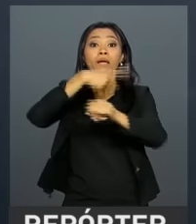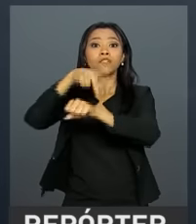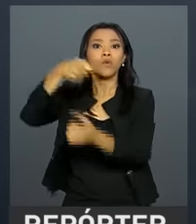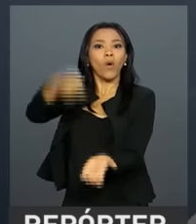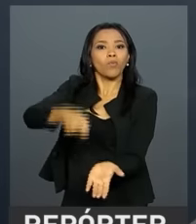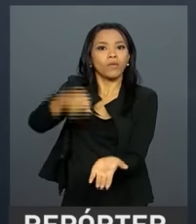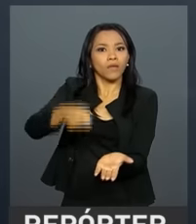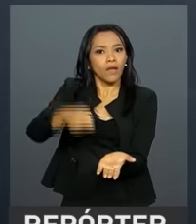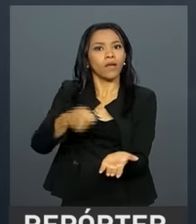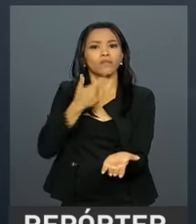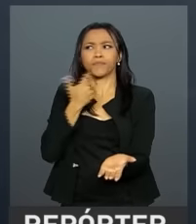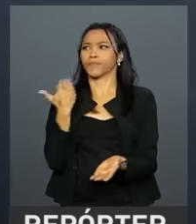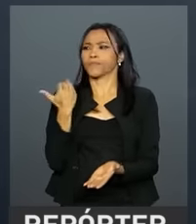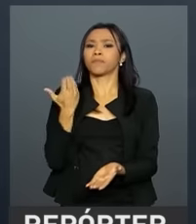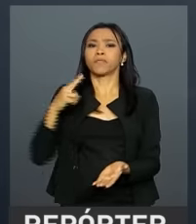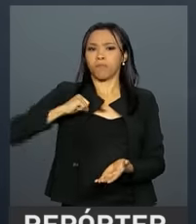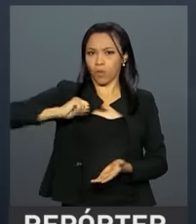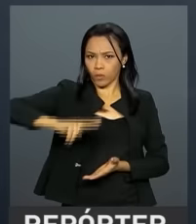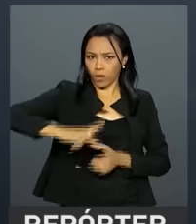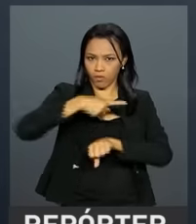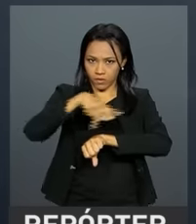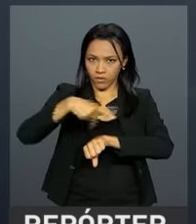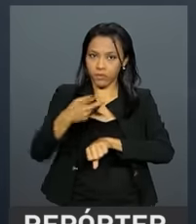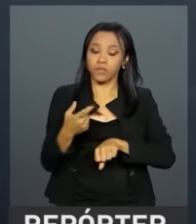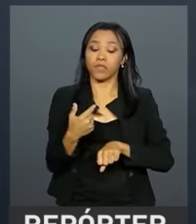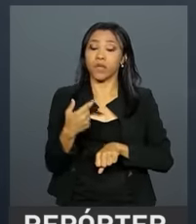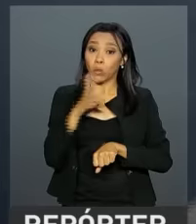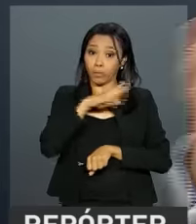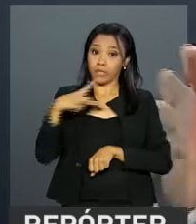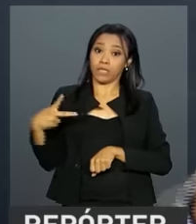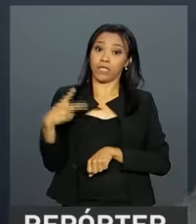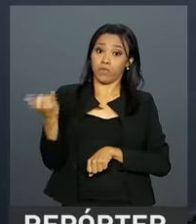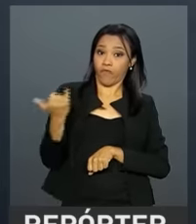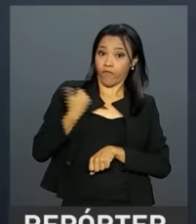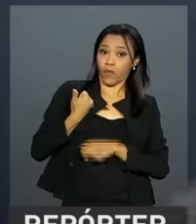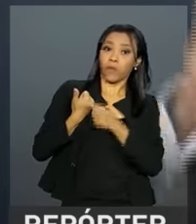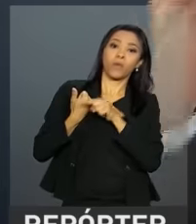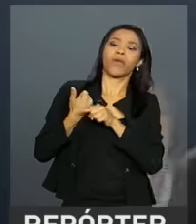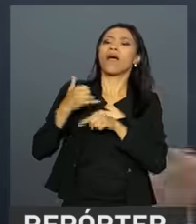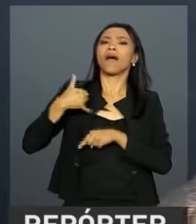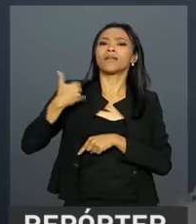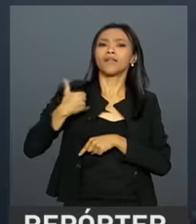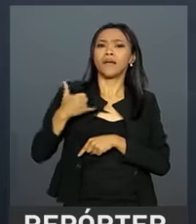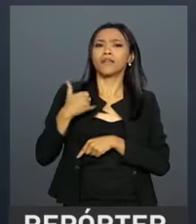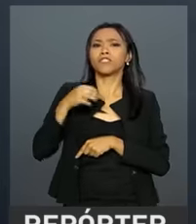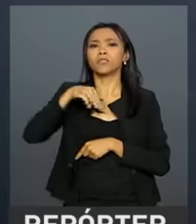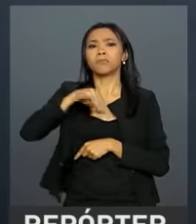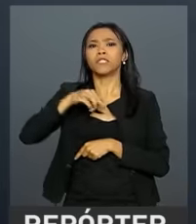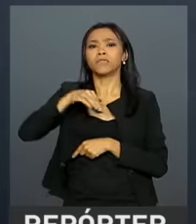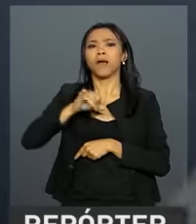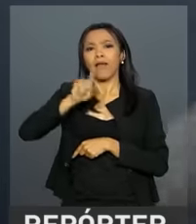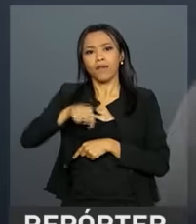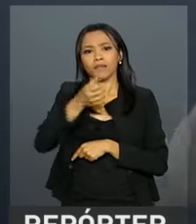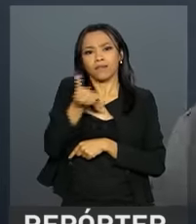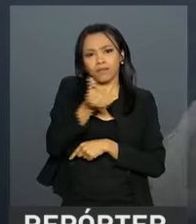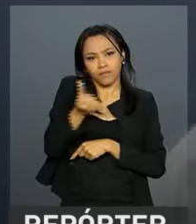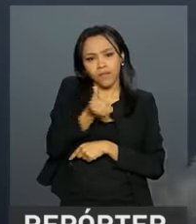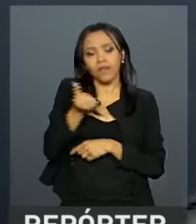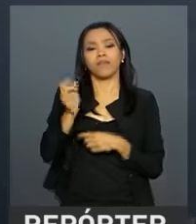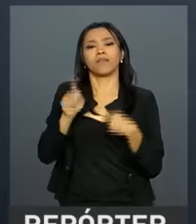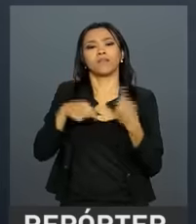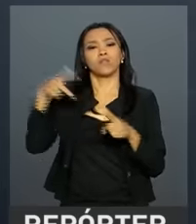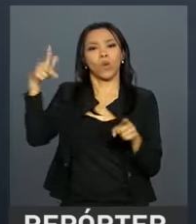fazê-la ainda recentemente em Portugal eh o senhor presidente me dizia que lá a idade mínima 66 anos tiveram que cortar o